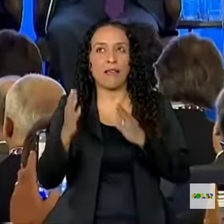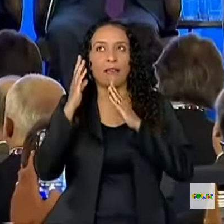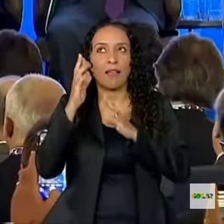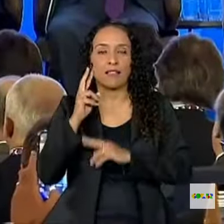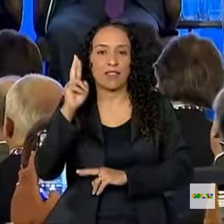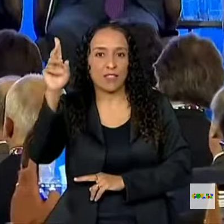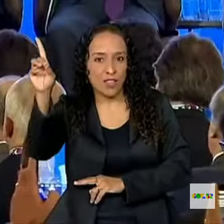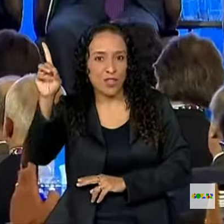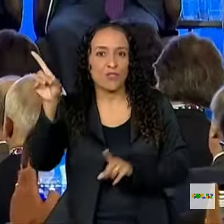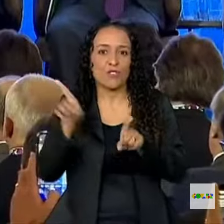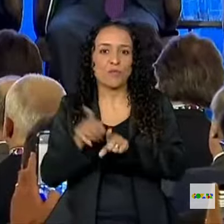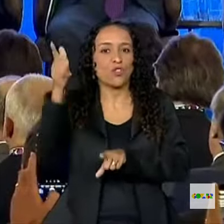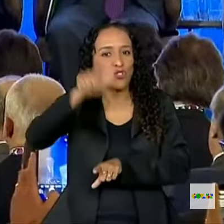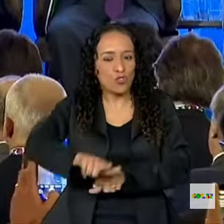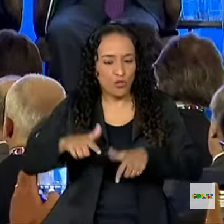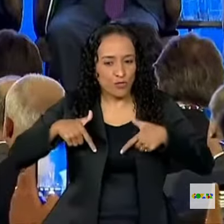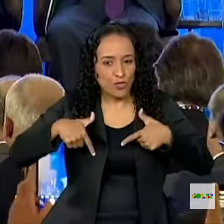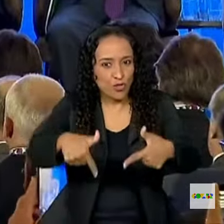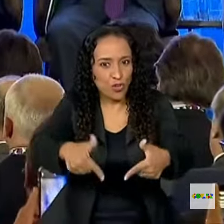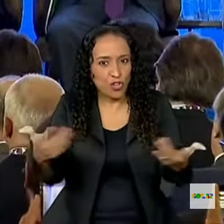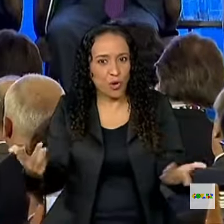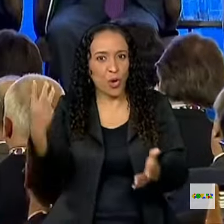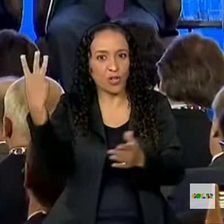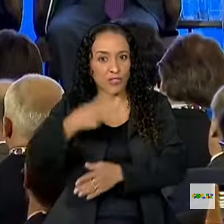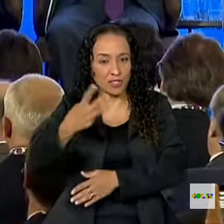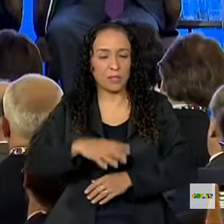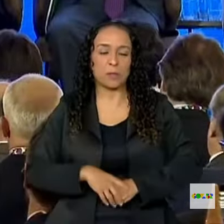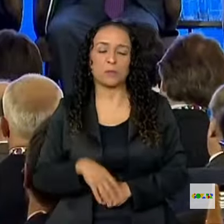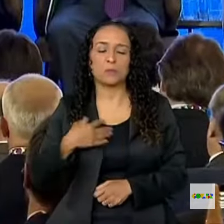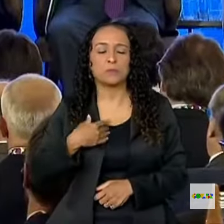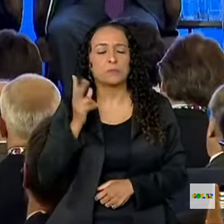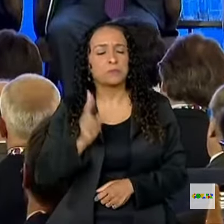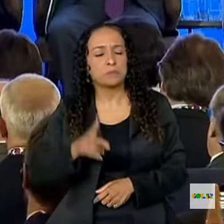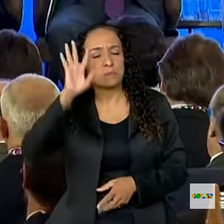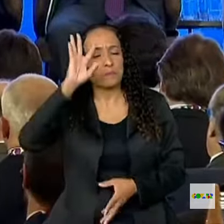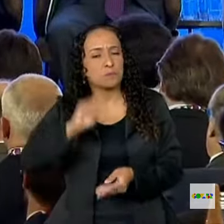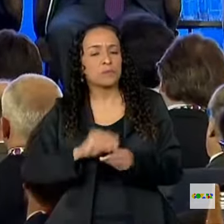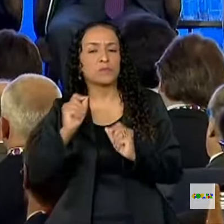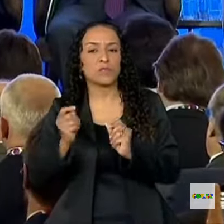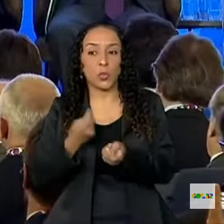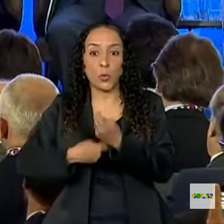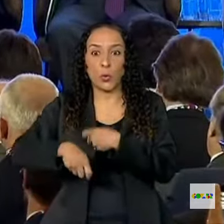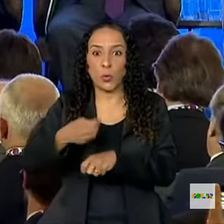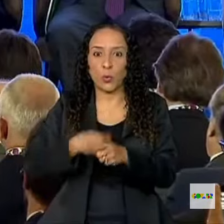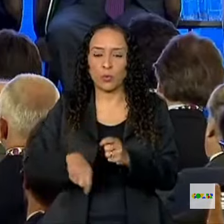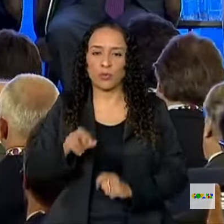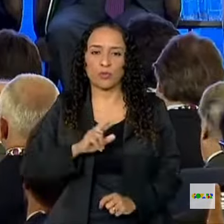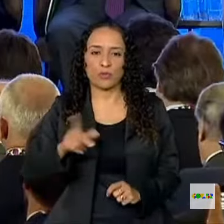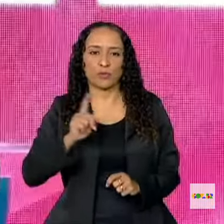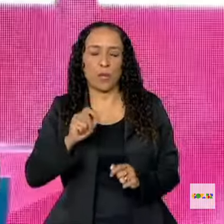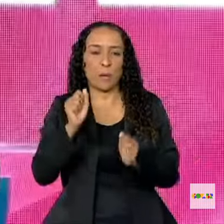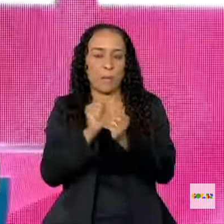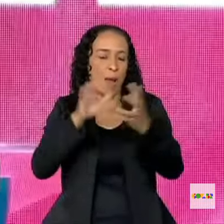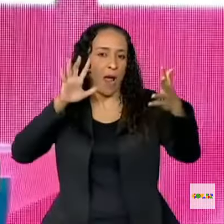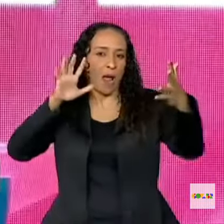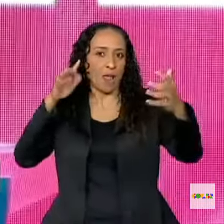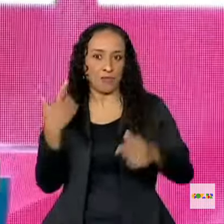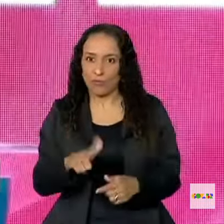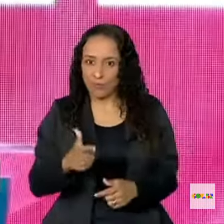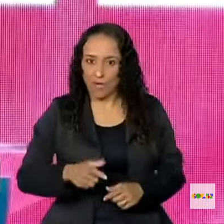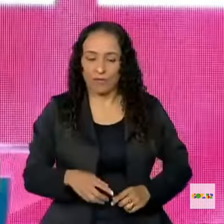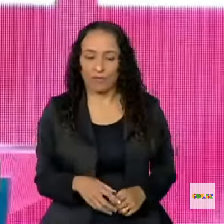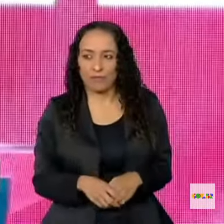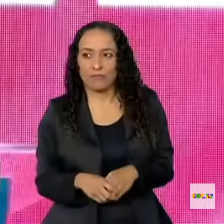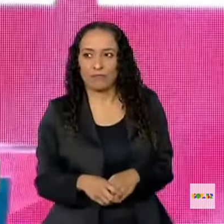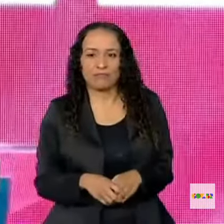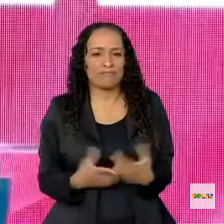terceiro no mandato eu sempre compreendi que a economia não tem mágica você